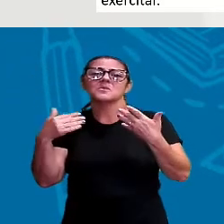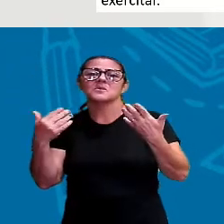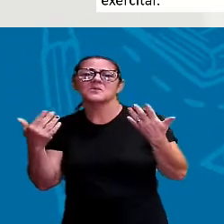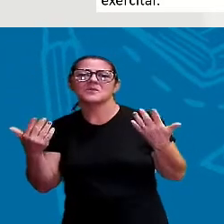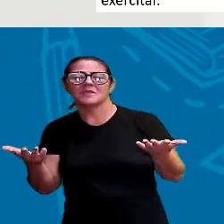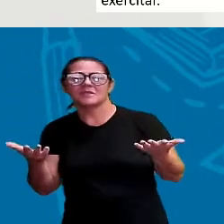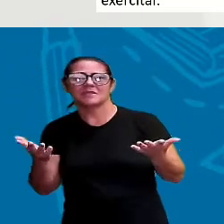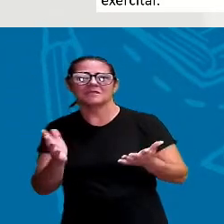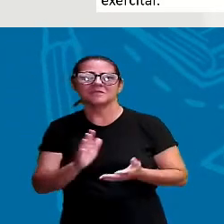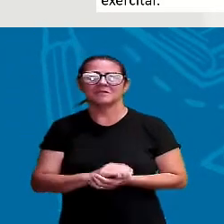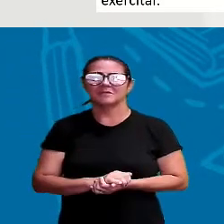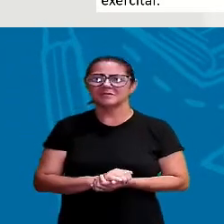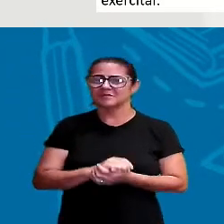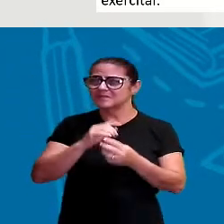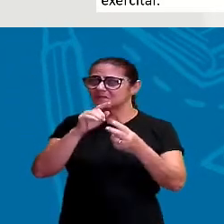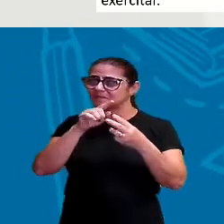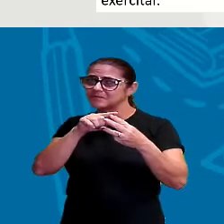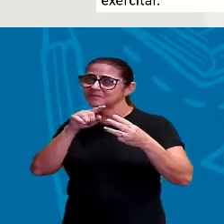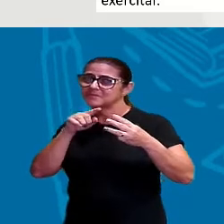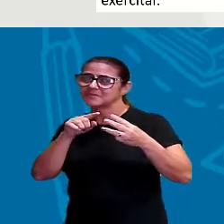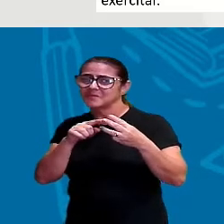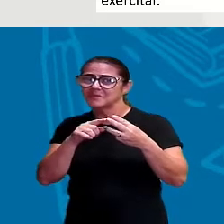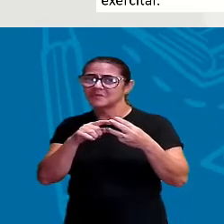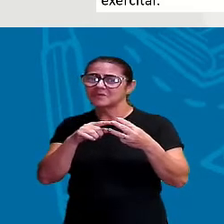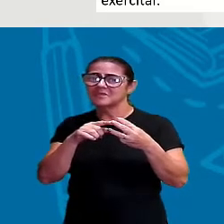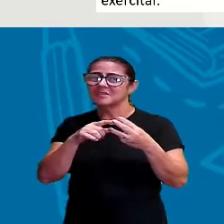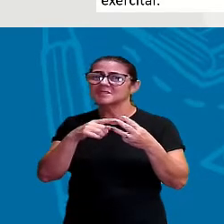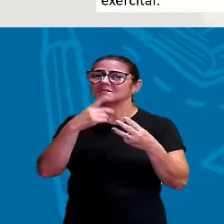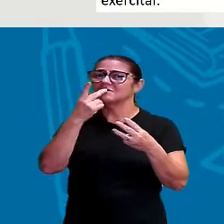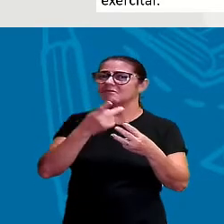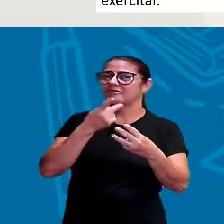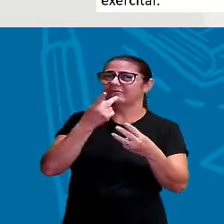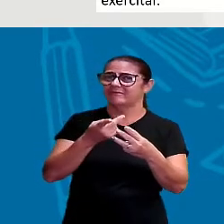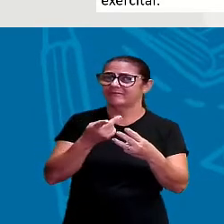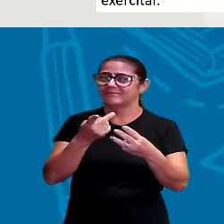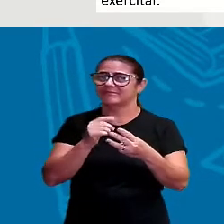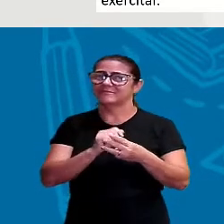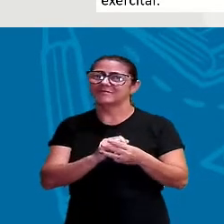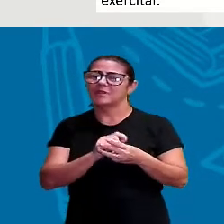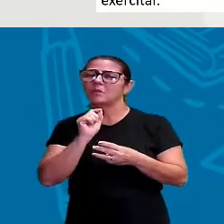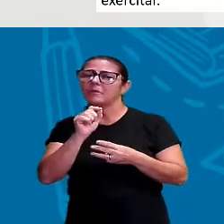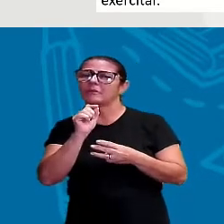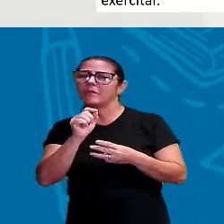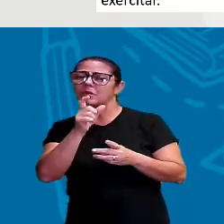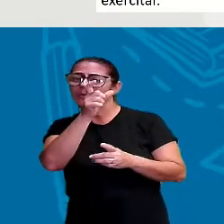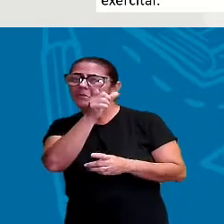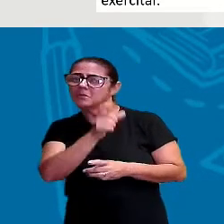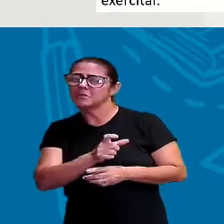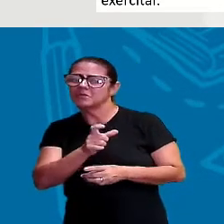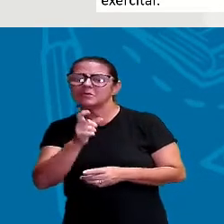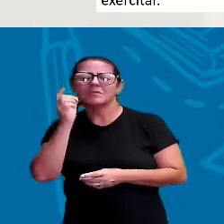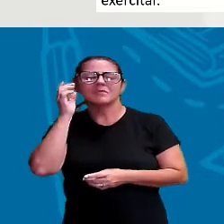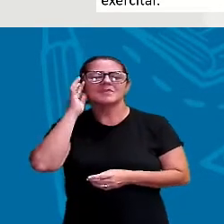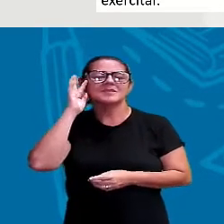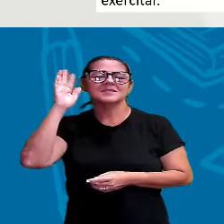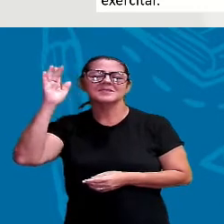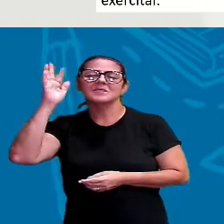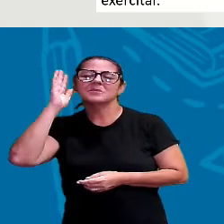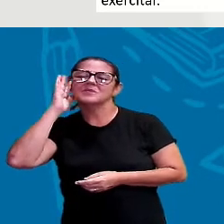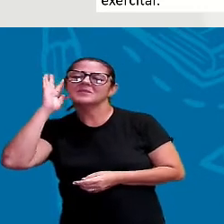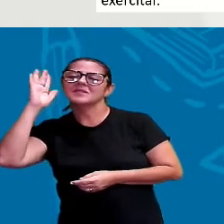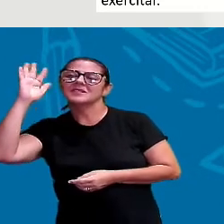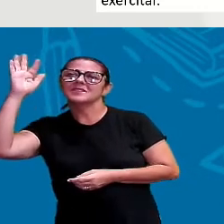gente tem nas duas imagens, onde possui diálogo? Isso aí seria o quê? Pensamento. Então, remete muito